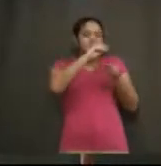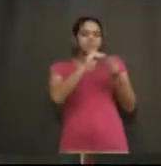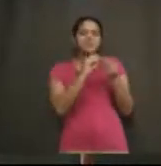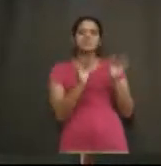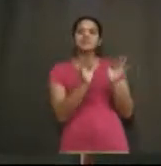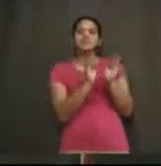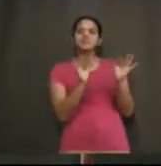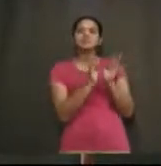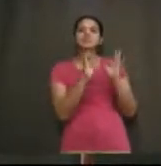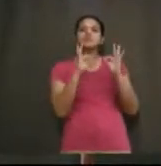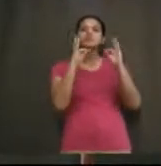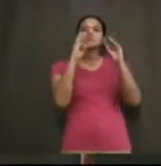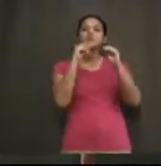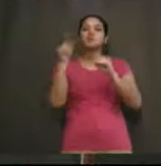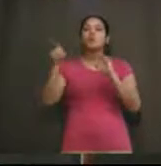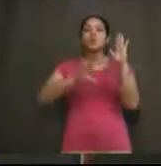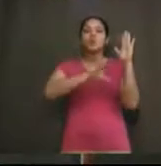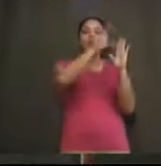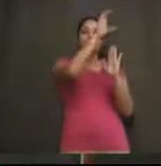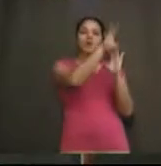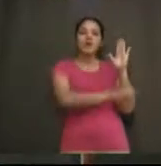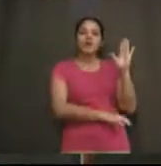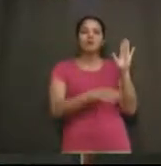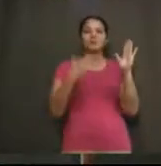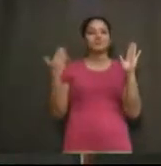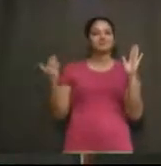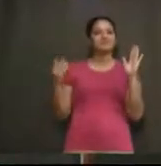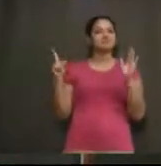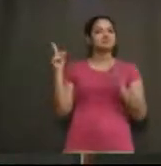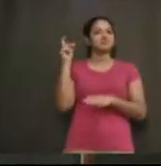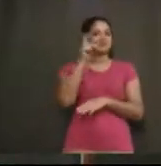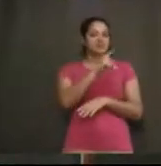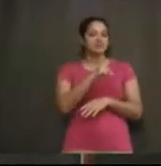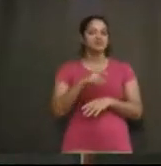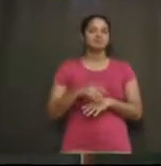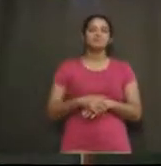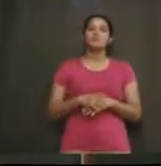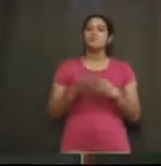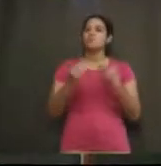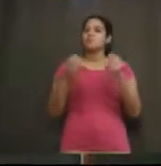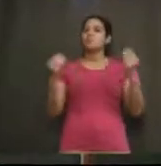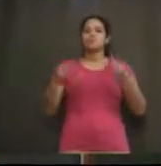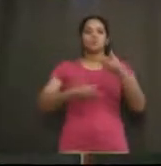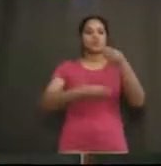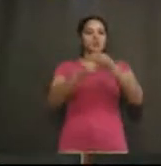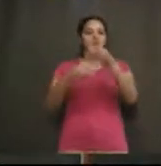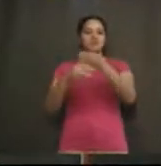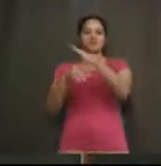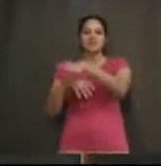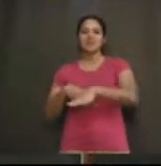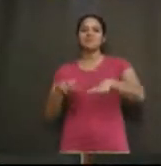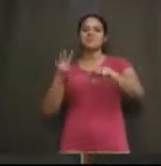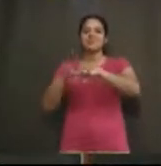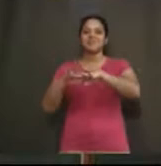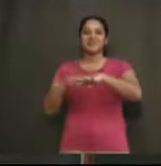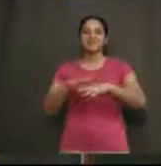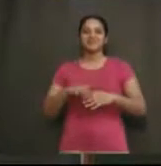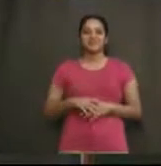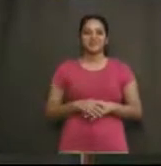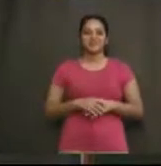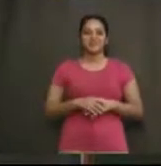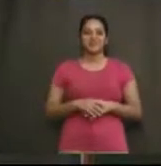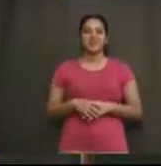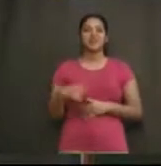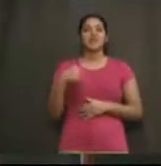todo o vasto currículo do nosso plenarista e as suas grandiosas contribuições para a matemática.